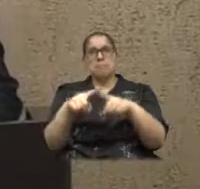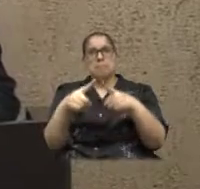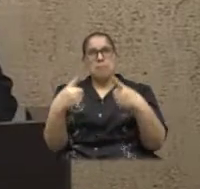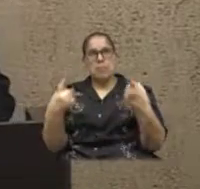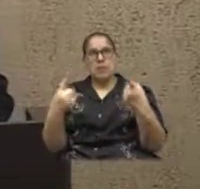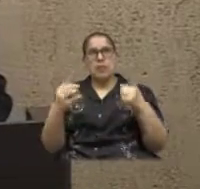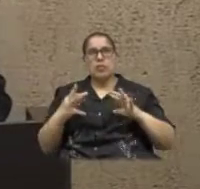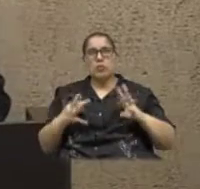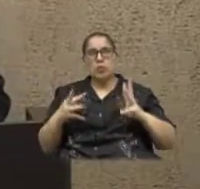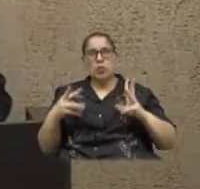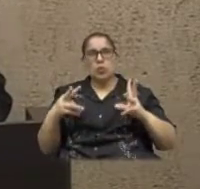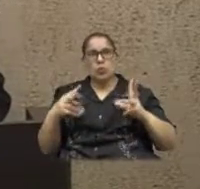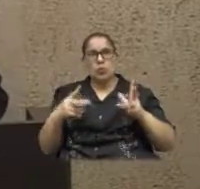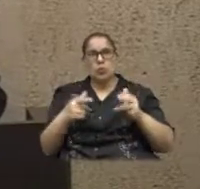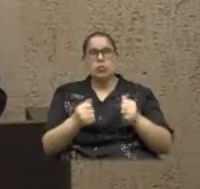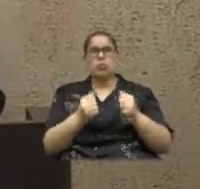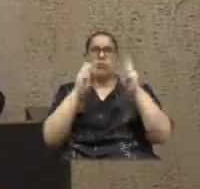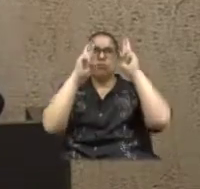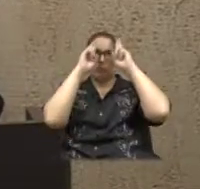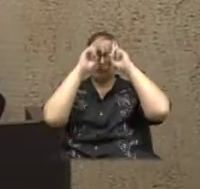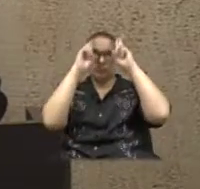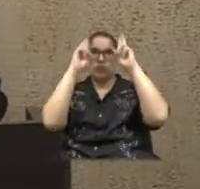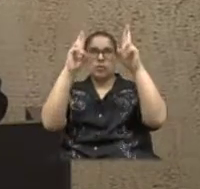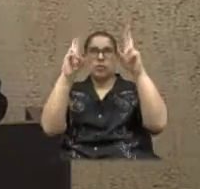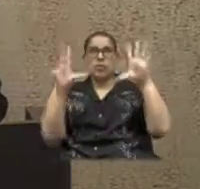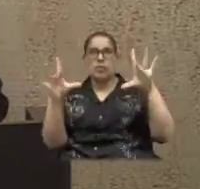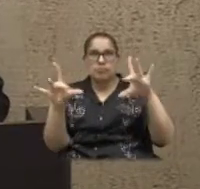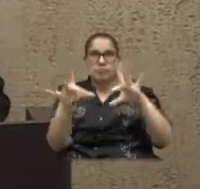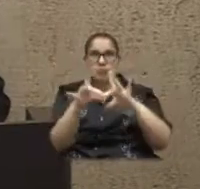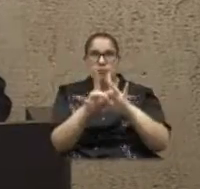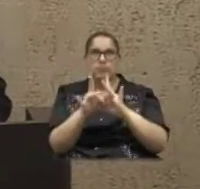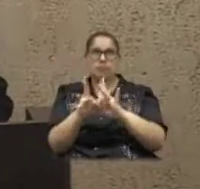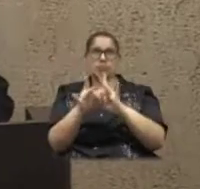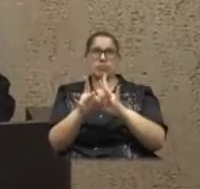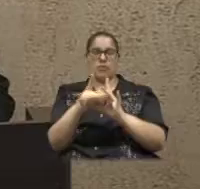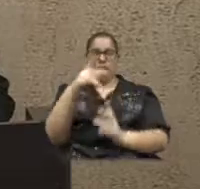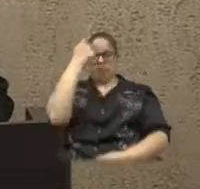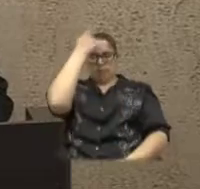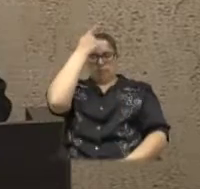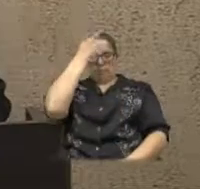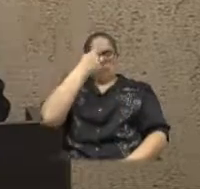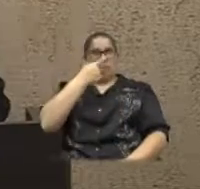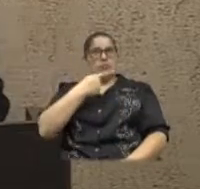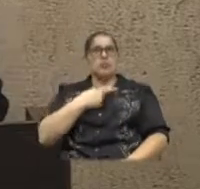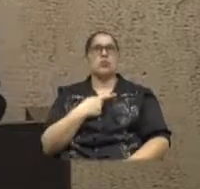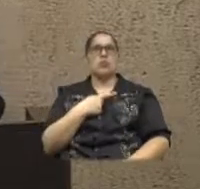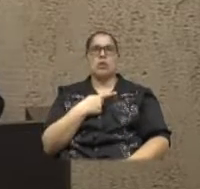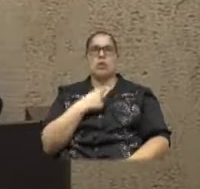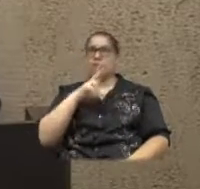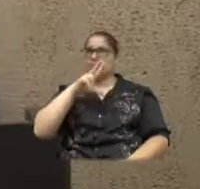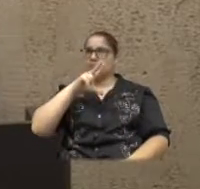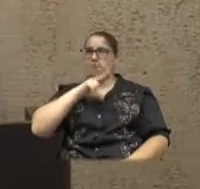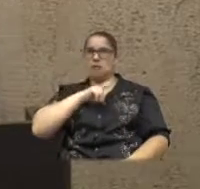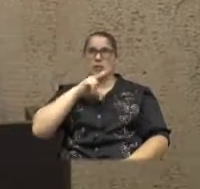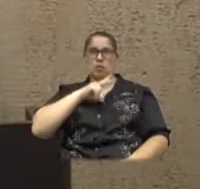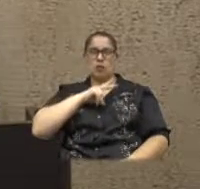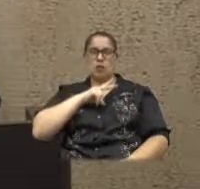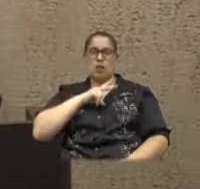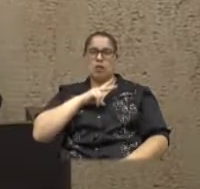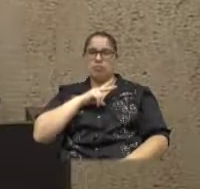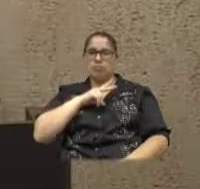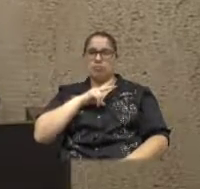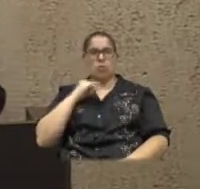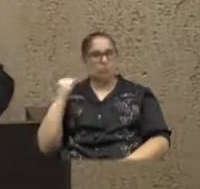um respeito, porque é algo pessoal de cada um, é algo muito pessoal e muito